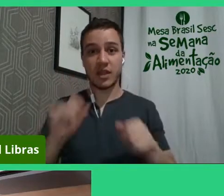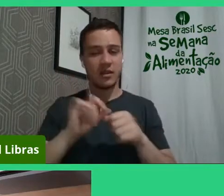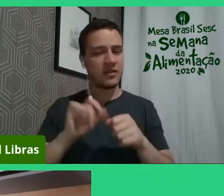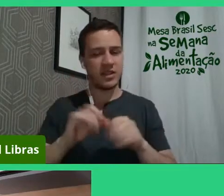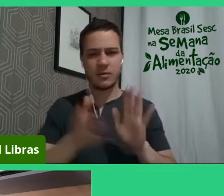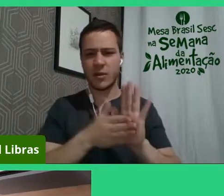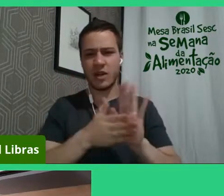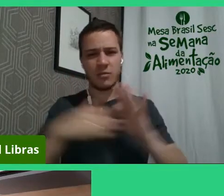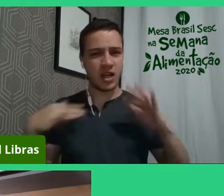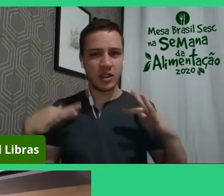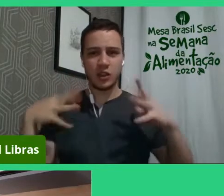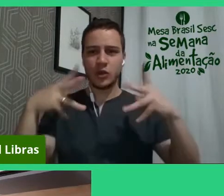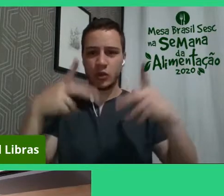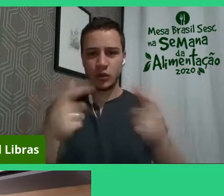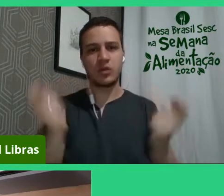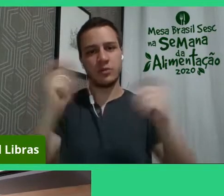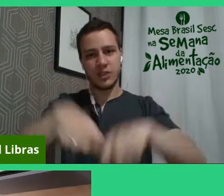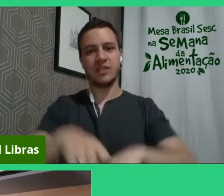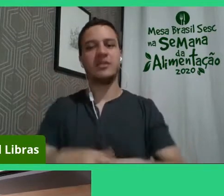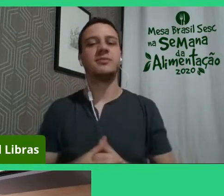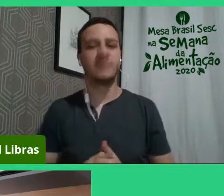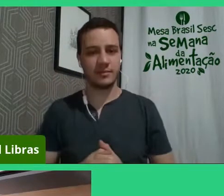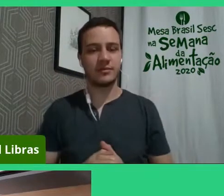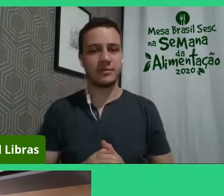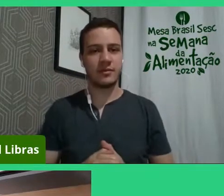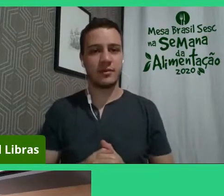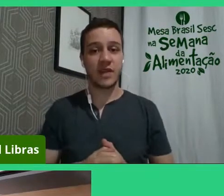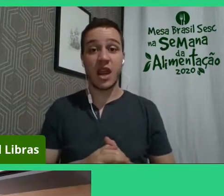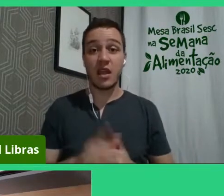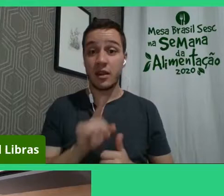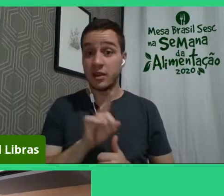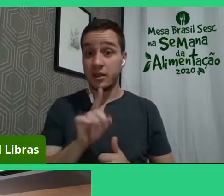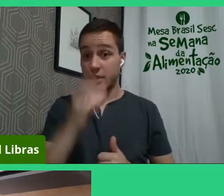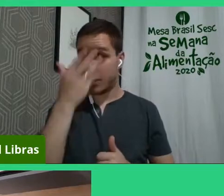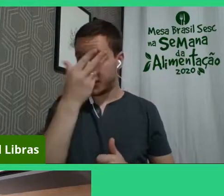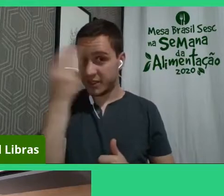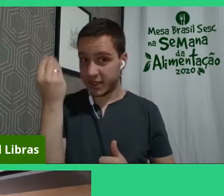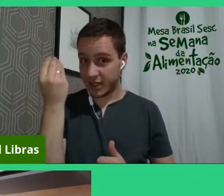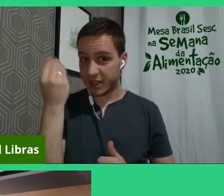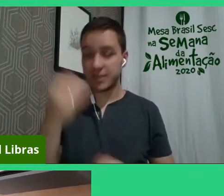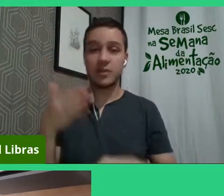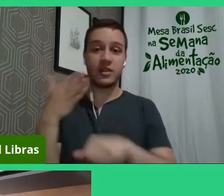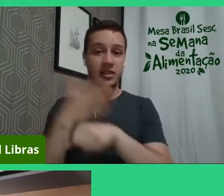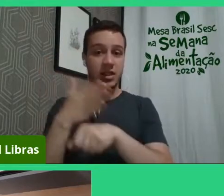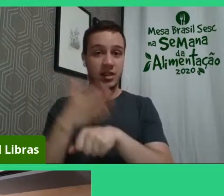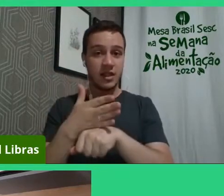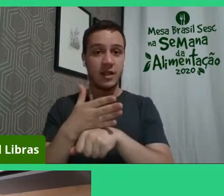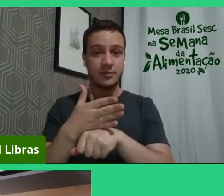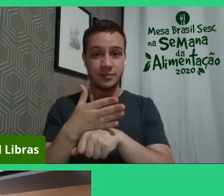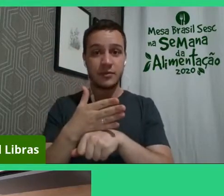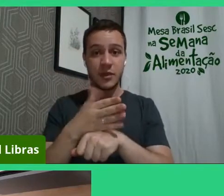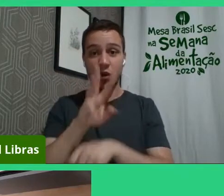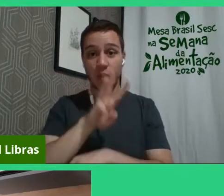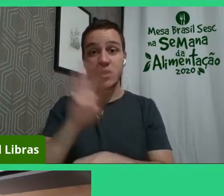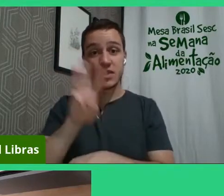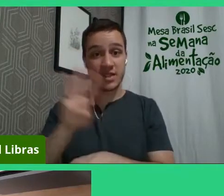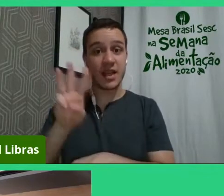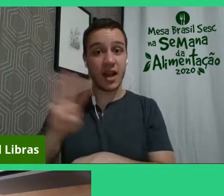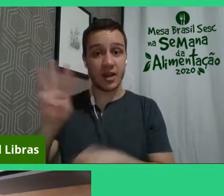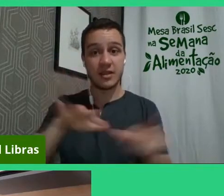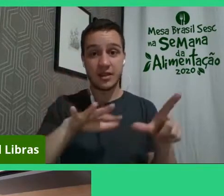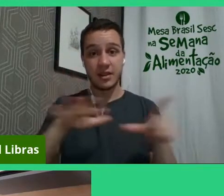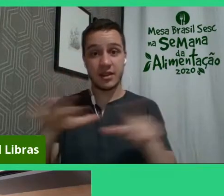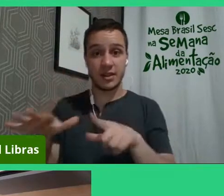programa e tudo isso ser possível também. Não esqueçam, né, de acessar lá no website da Semana